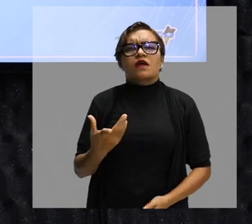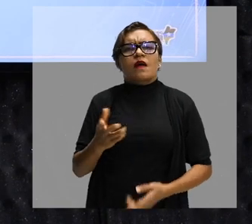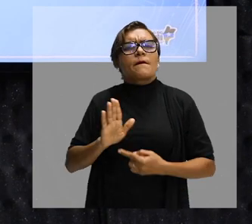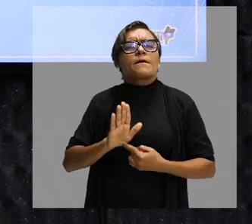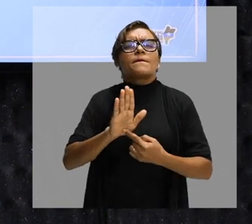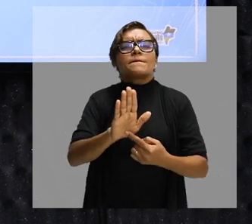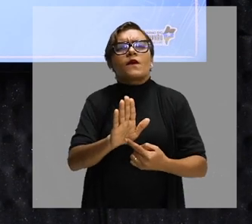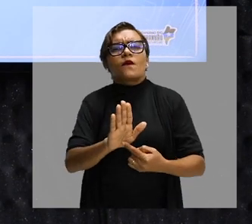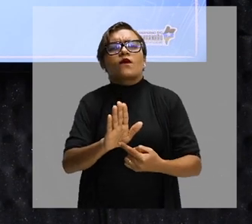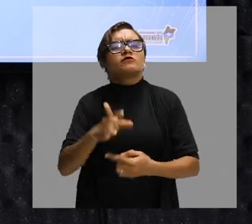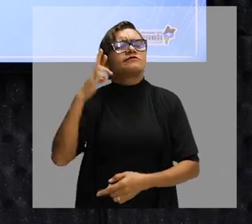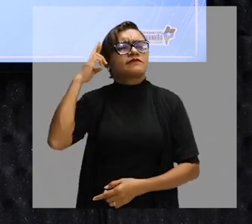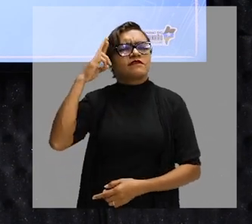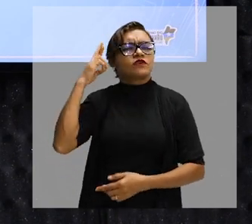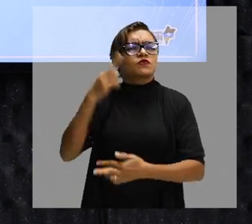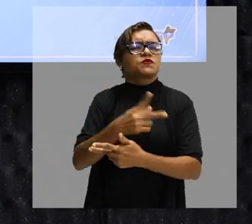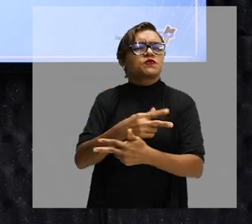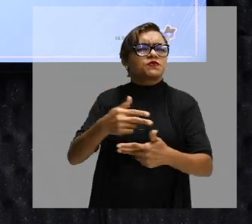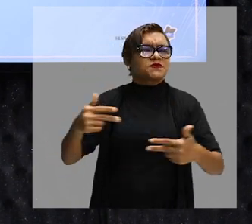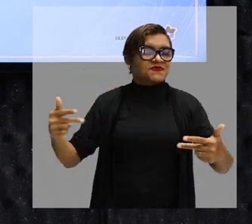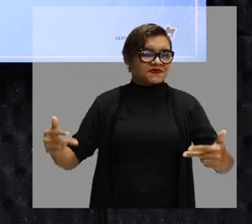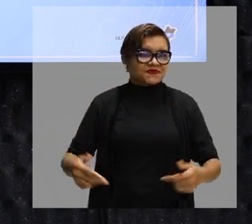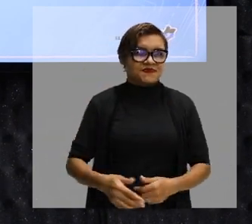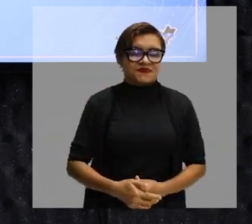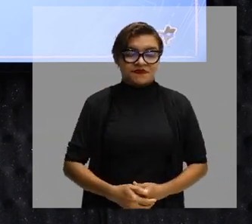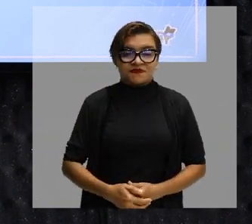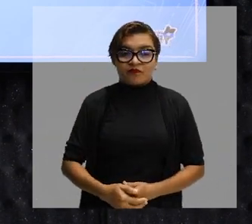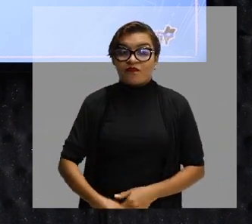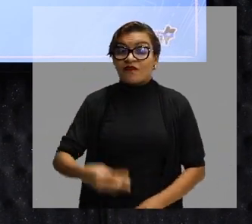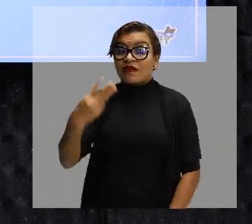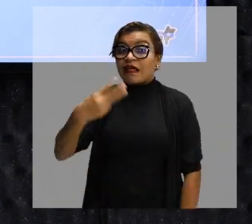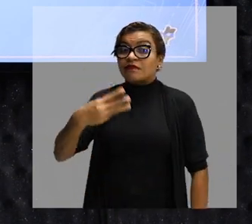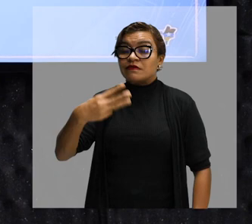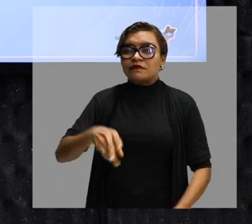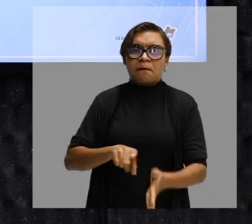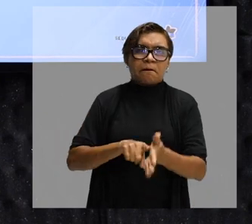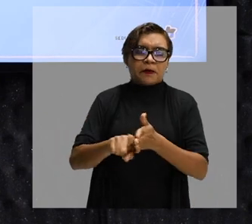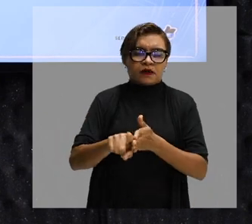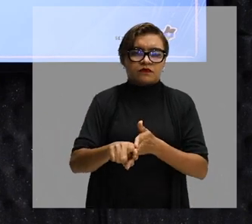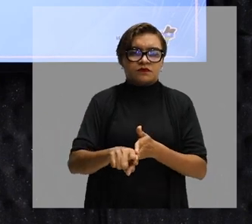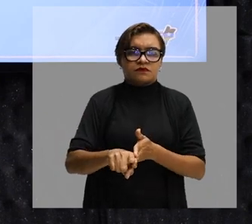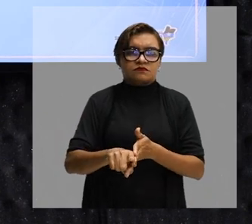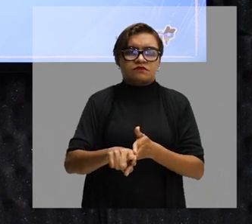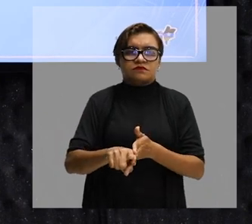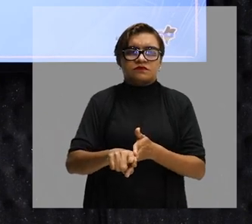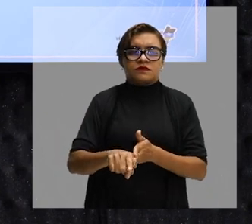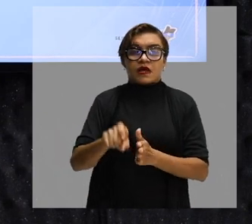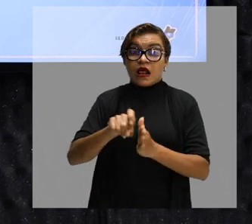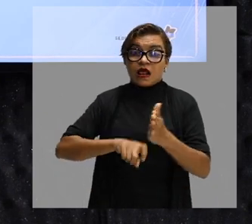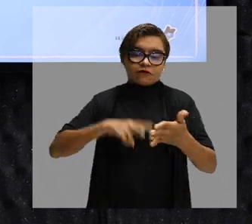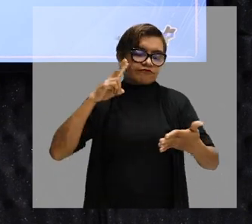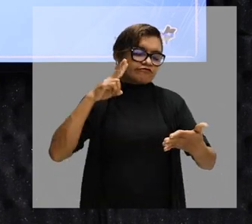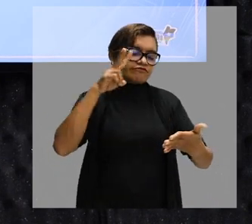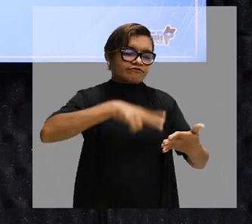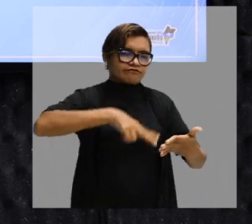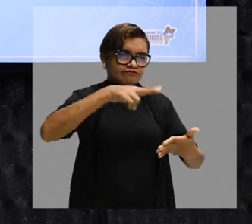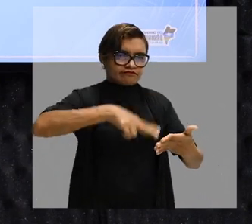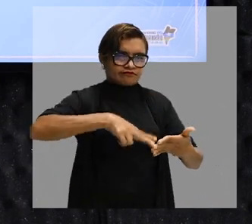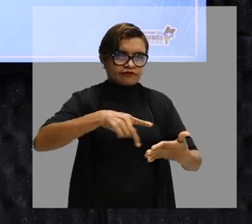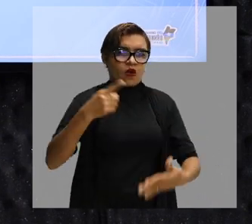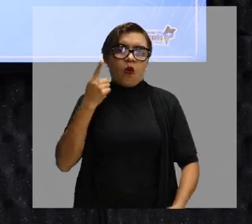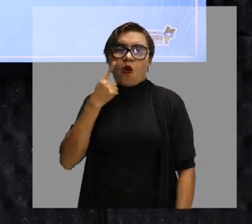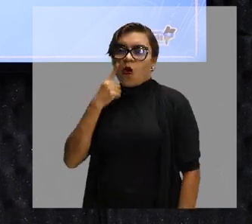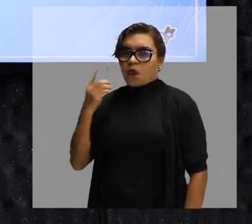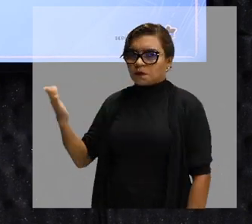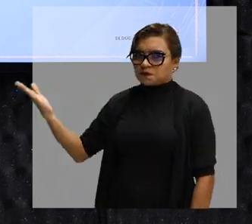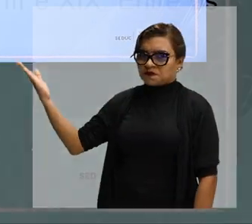na verdade, uma série de reflexões. Terceira questão, leia o fragmento, o excerto. Certo?